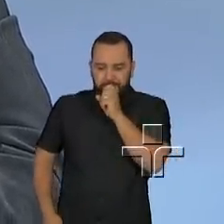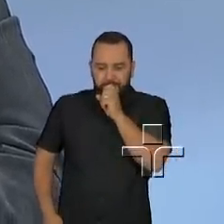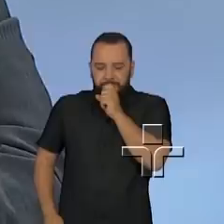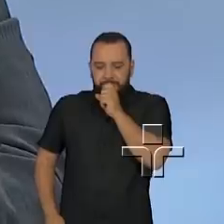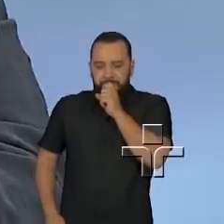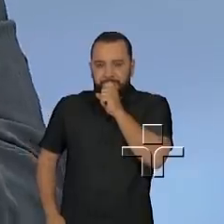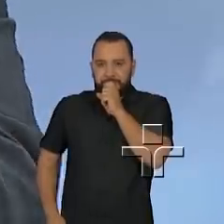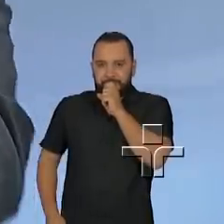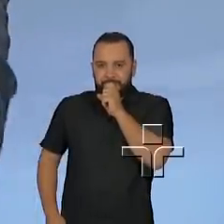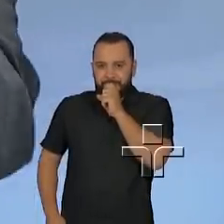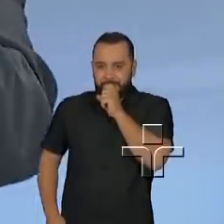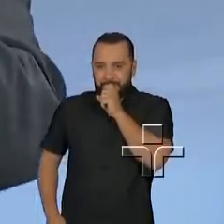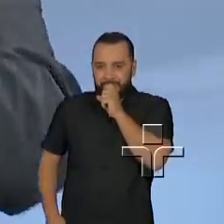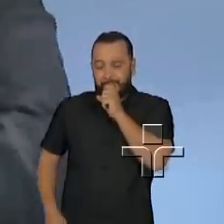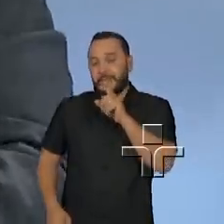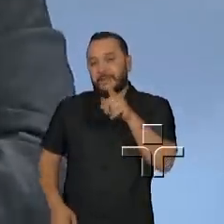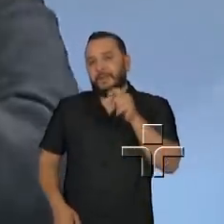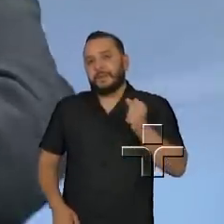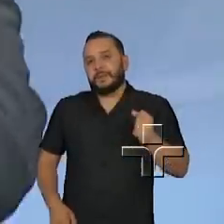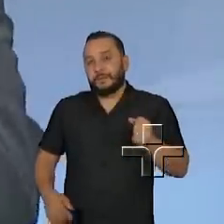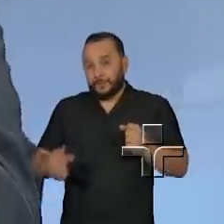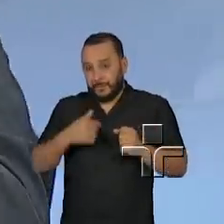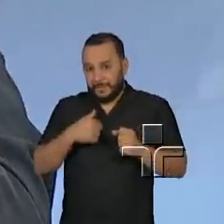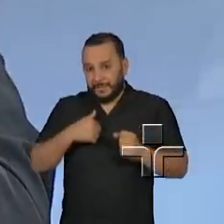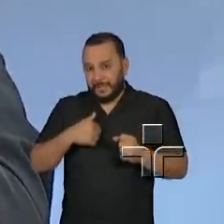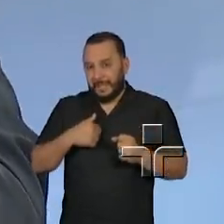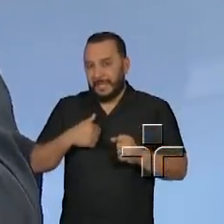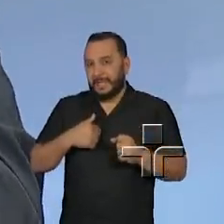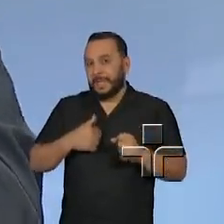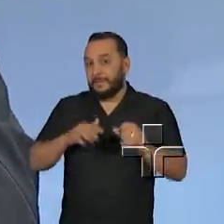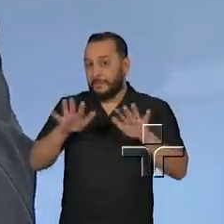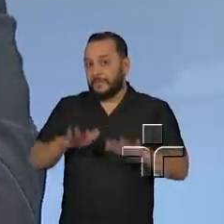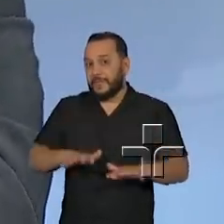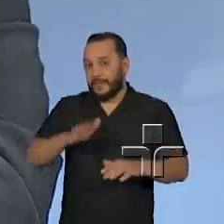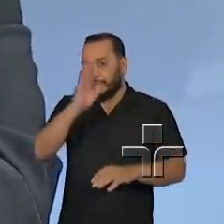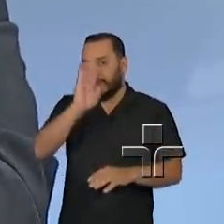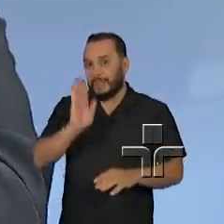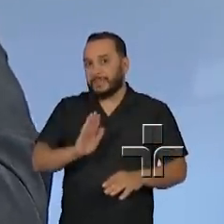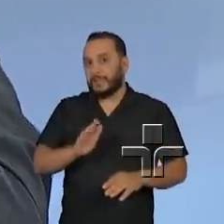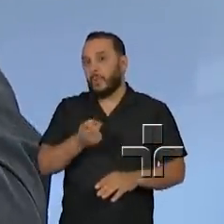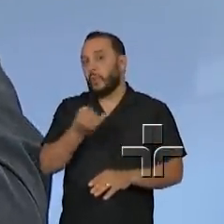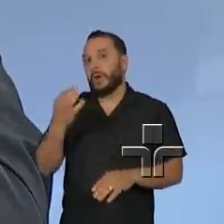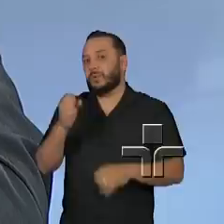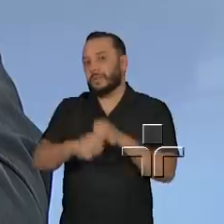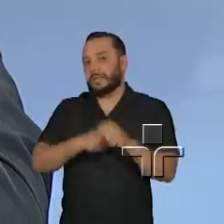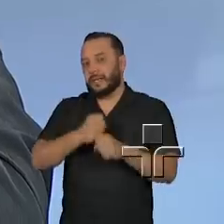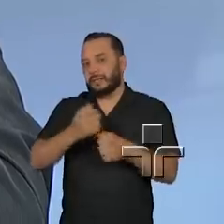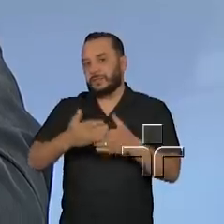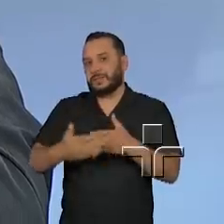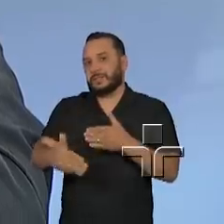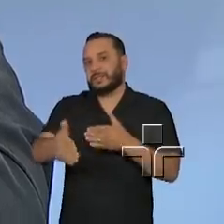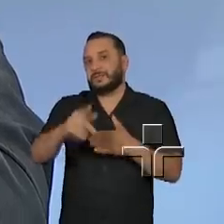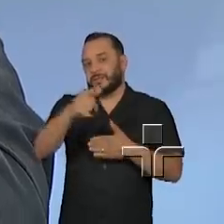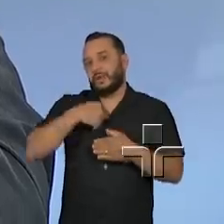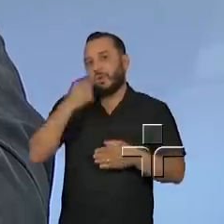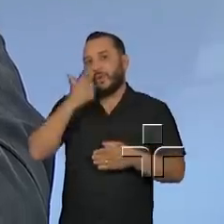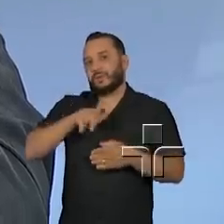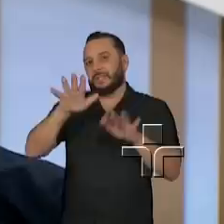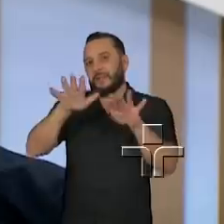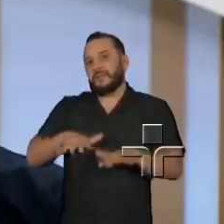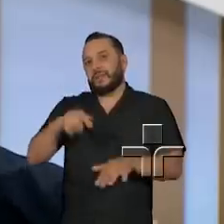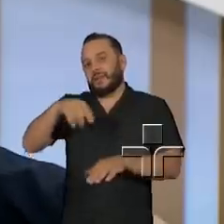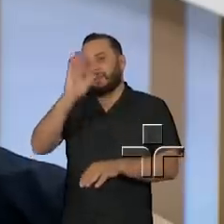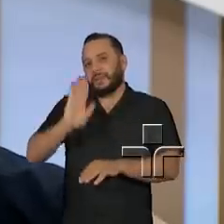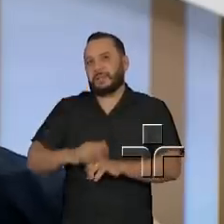o senhor teria um ultimato para ficar no Brasil? Quer dizer, quantos anos mais o senhor conseguiria ficar por aqui?